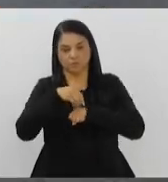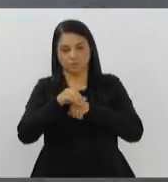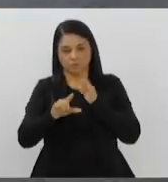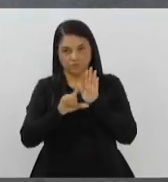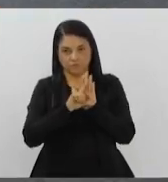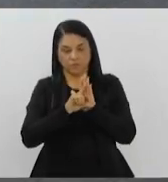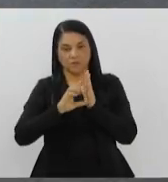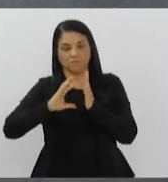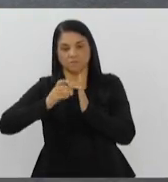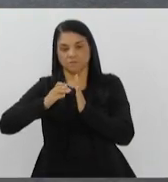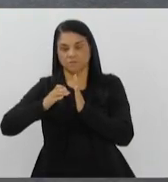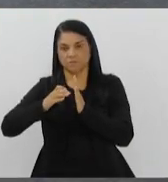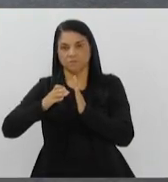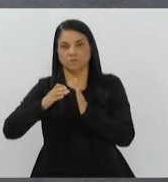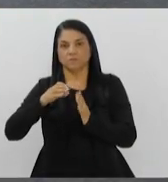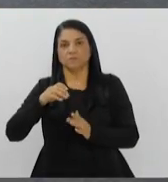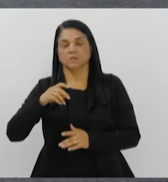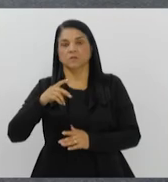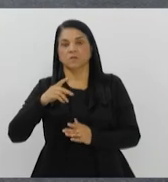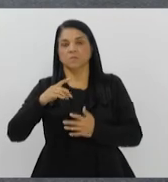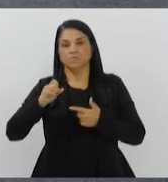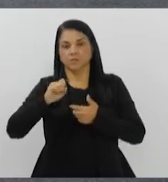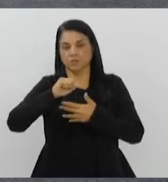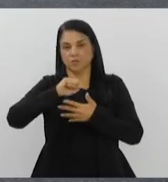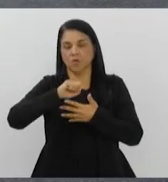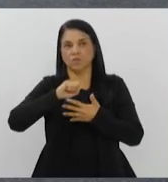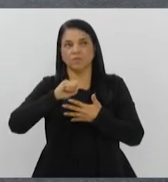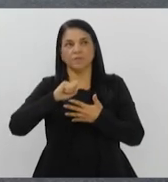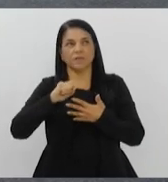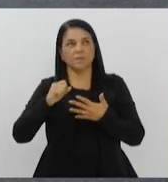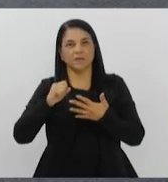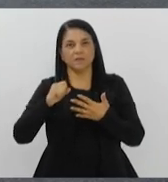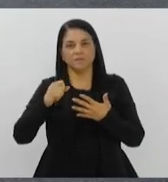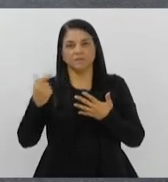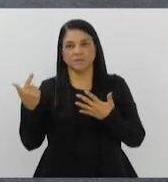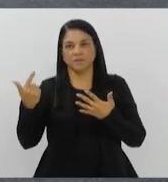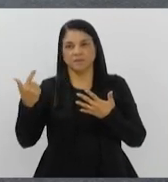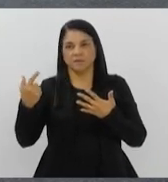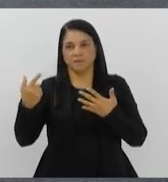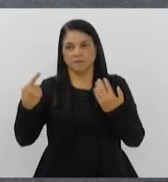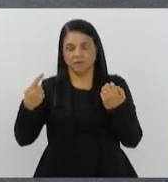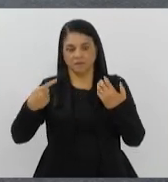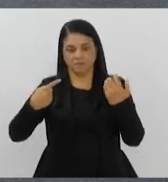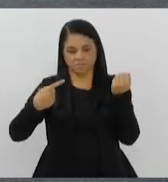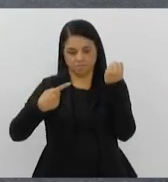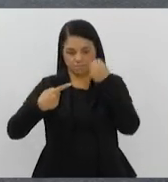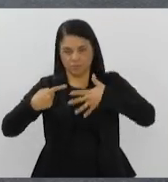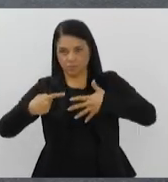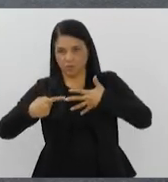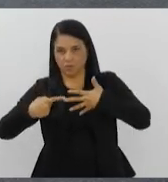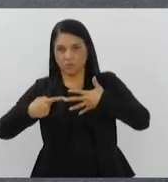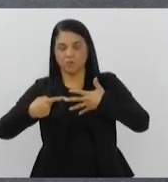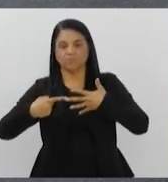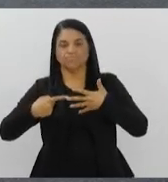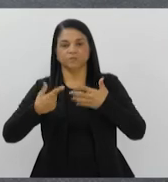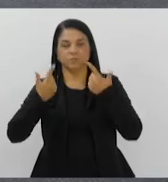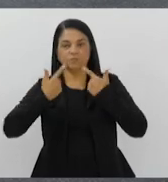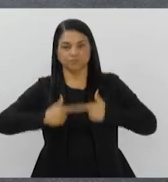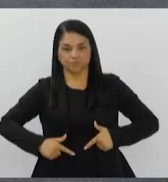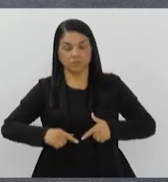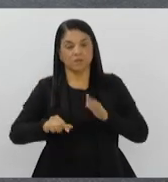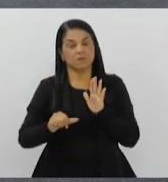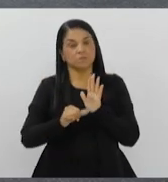peço aqui a anotação da mesa. E já está declarar registrado. Voto nas duas homenagens que passaram de minha autoria.